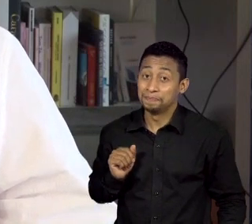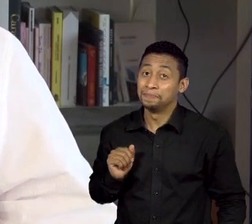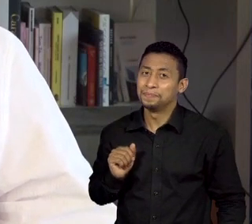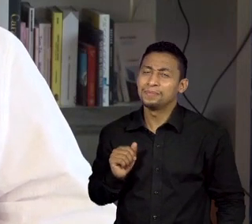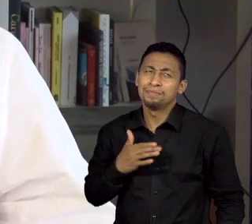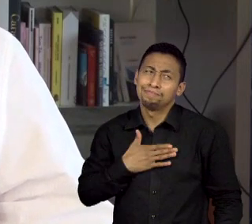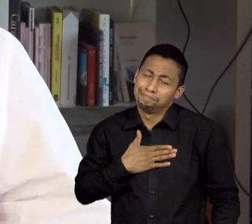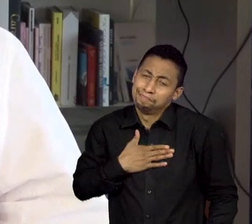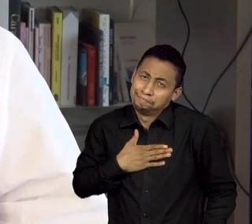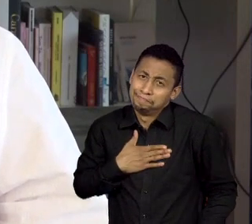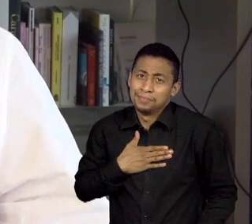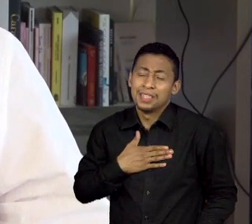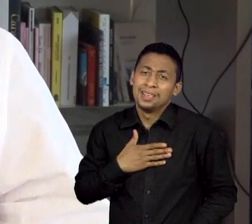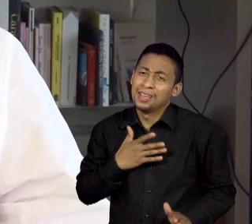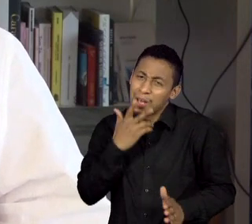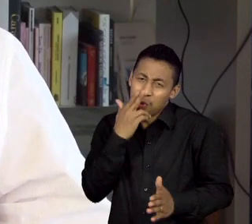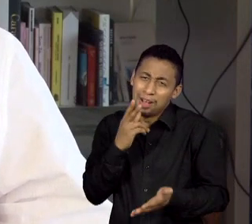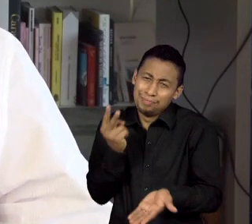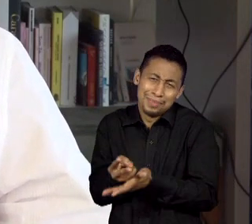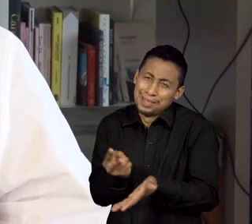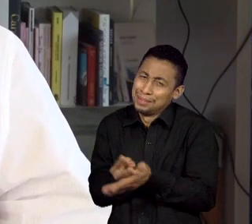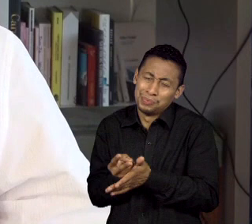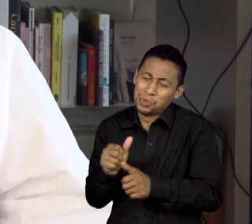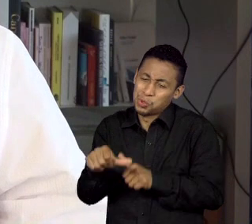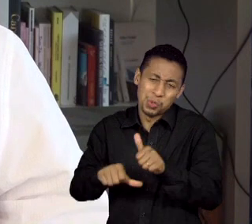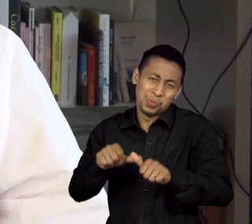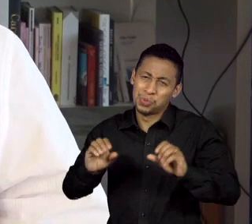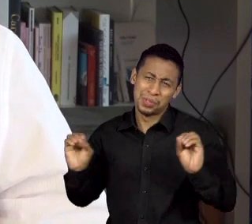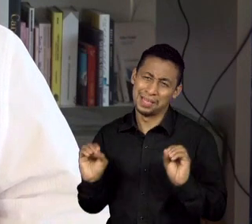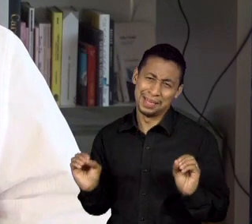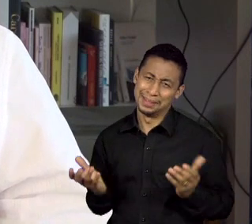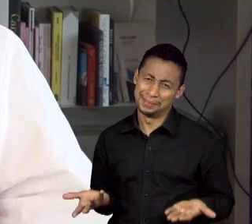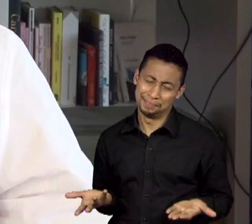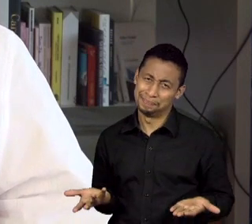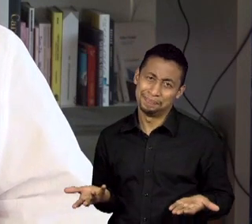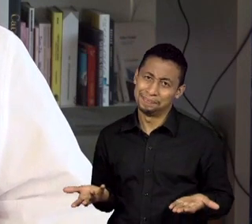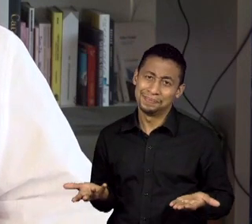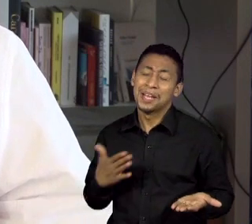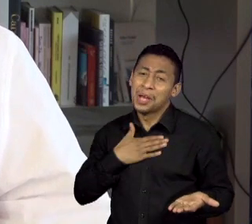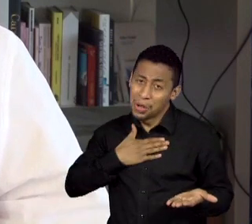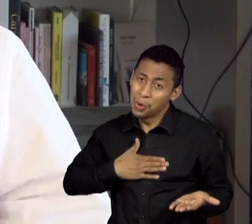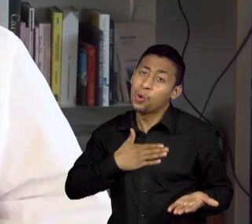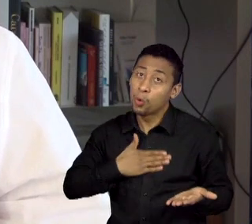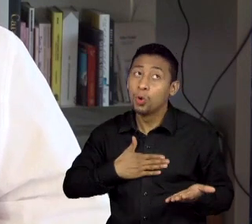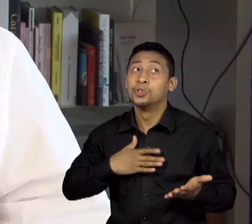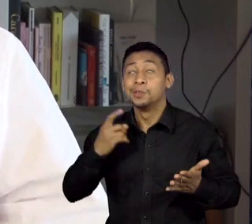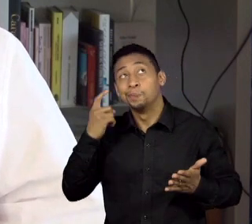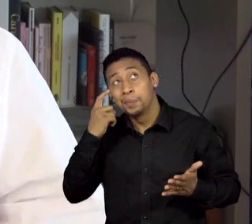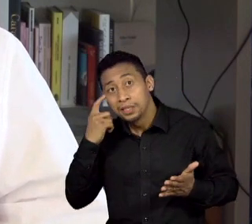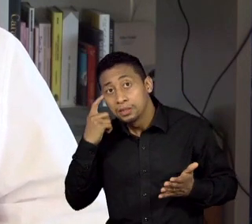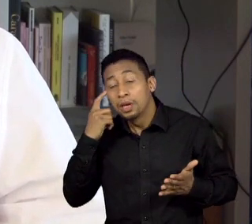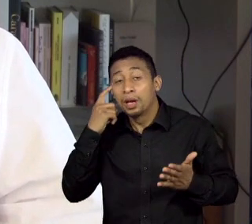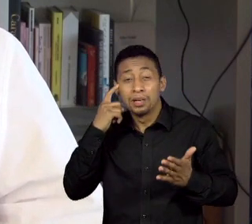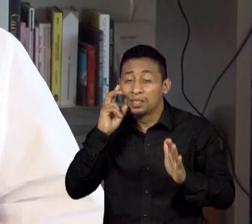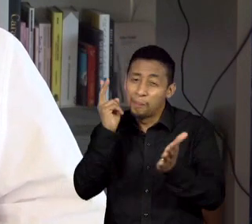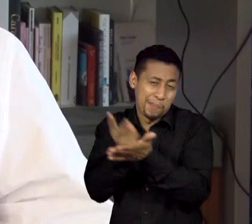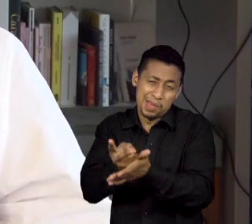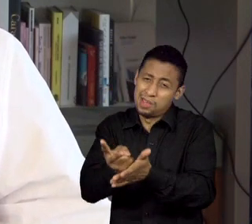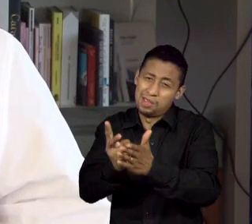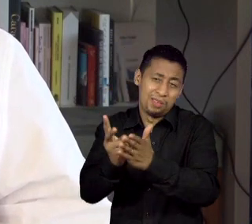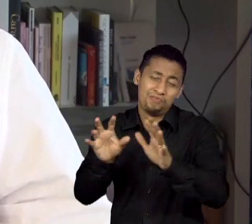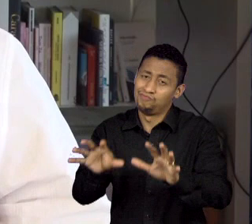acho que é praticamente a mesma coisa. Tá certo. Eu gosto de pensar que é praticamente a mesma coisa, porque